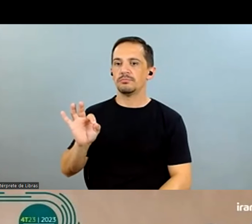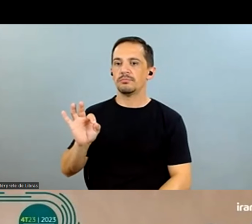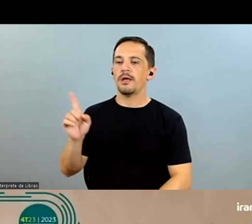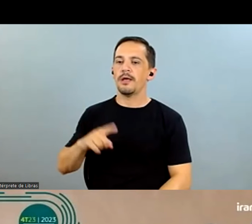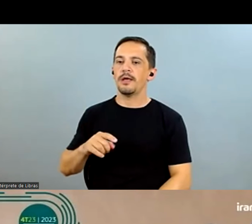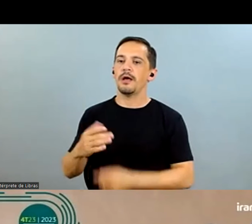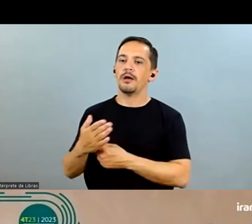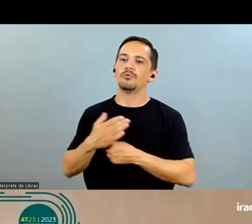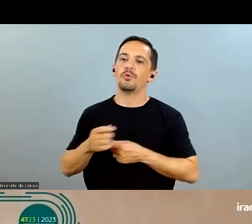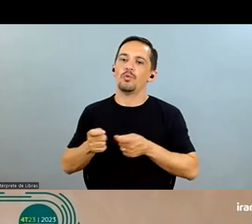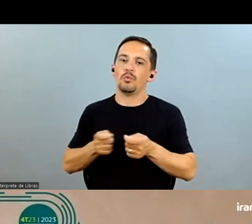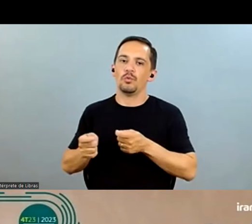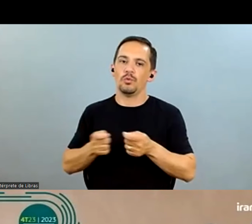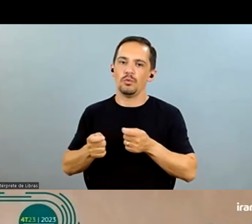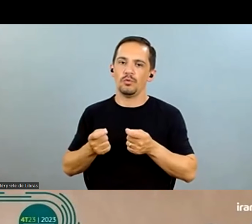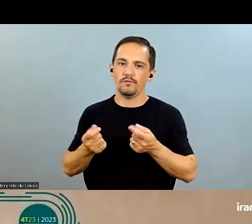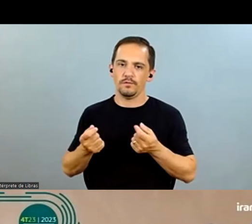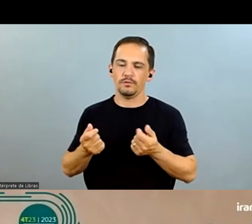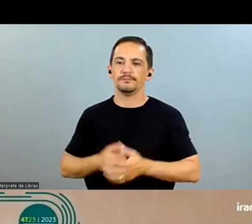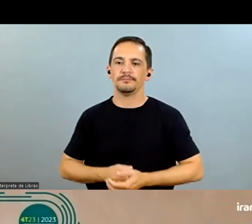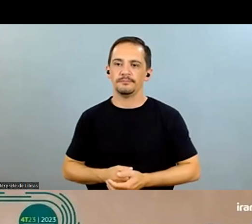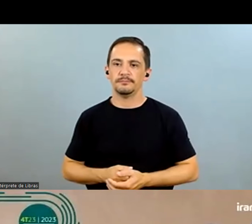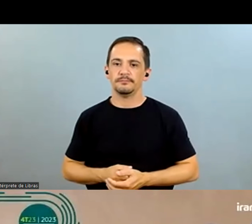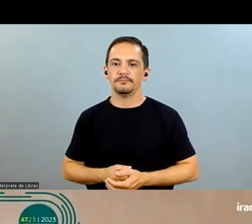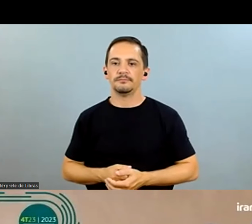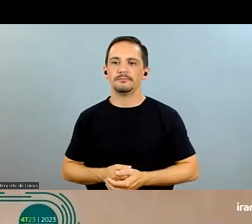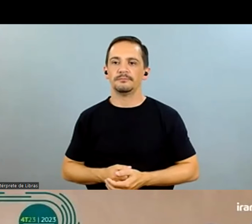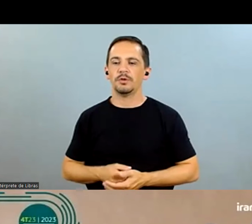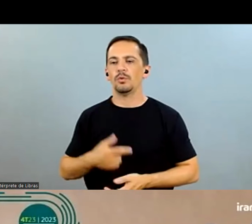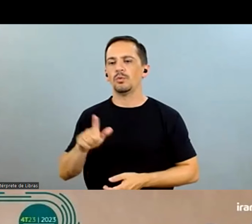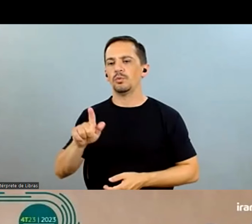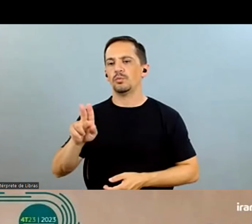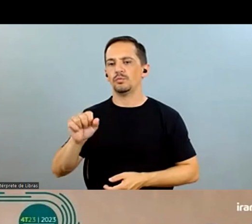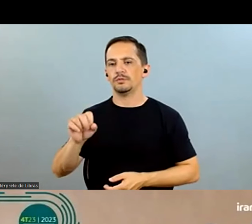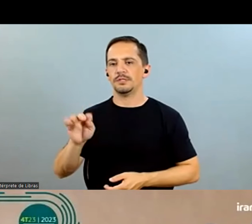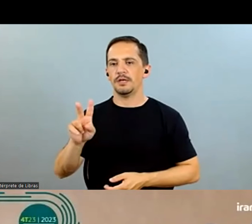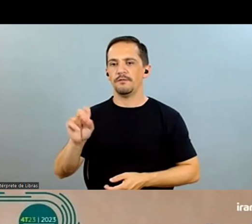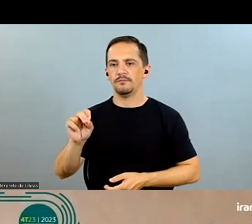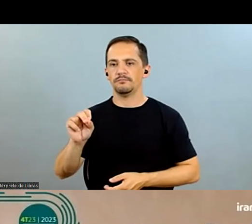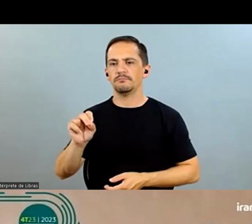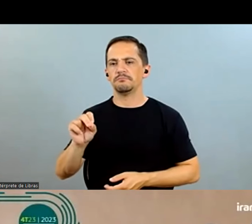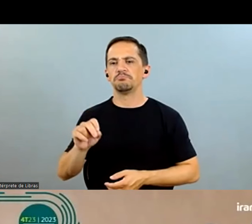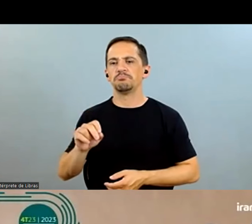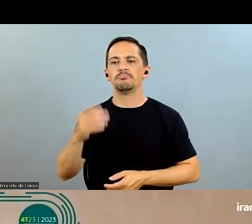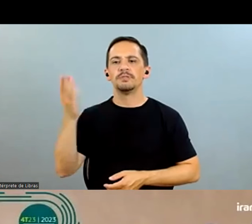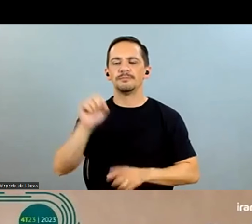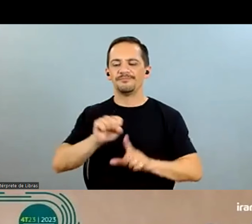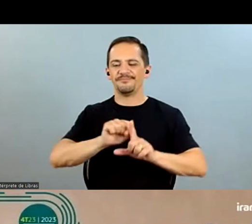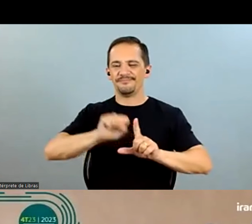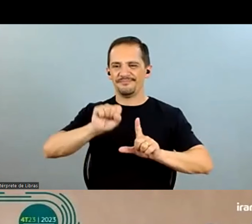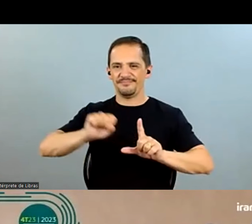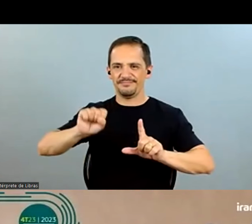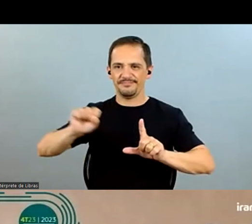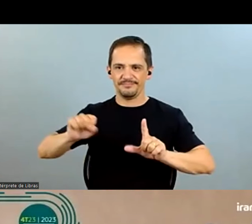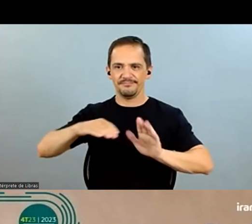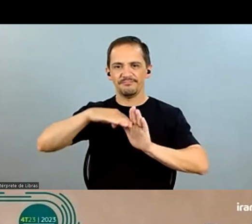o Sérgio mencionou eh o Gustavo de freites pergunta Qual a expectativa de impacto da queda da celic no custo da dívida podemos esperar